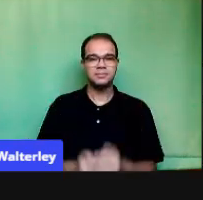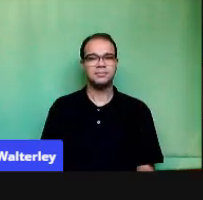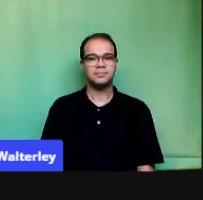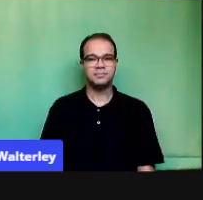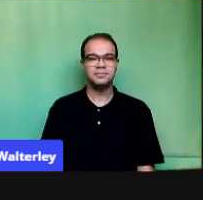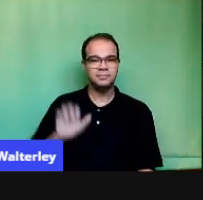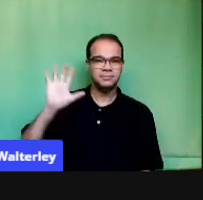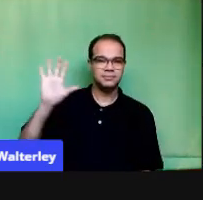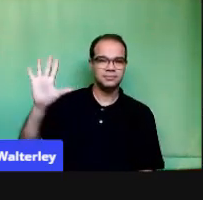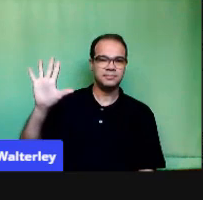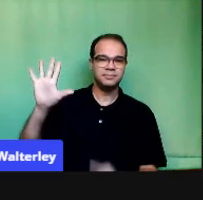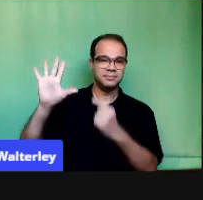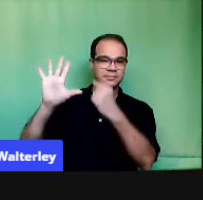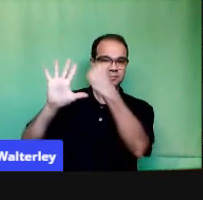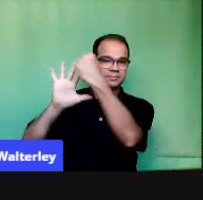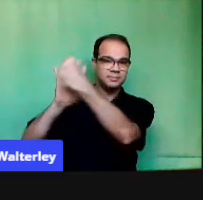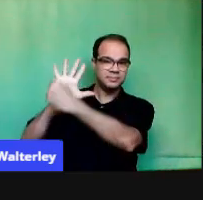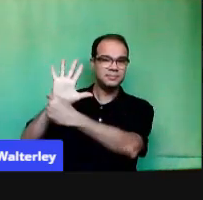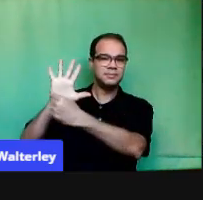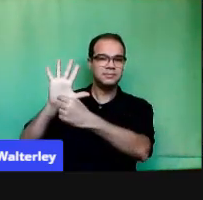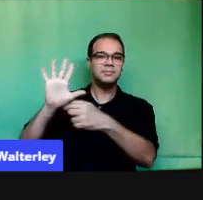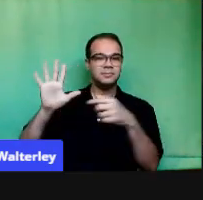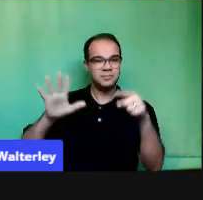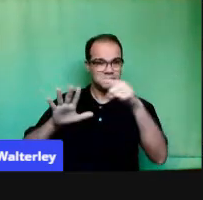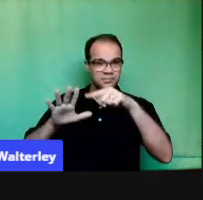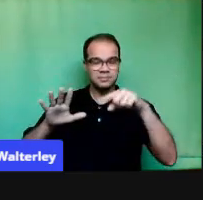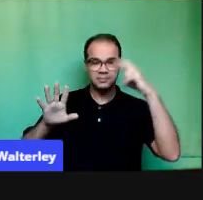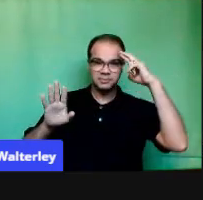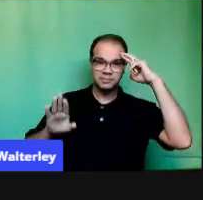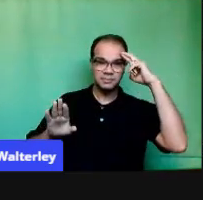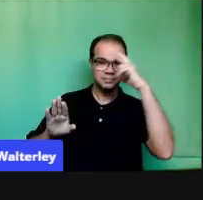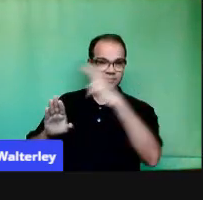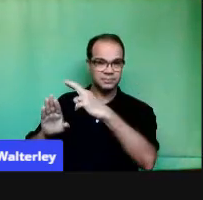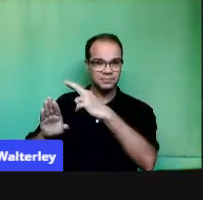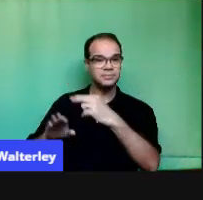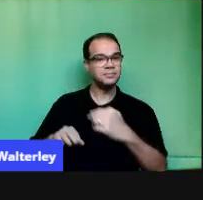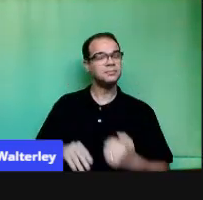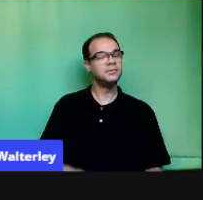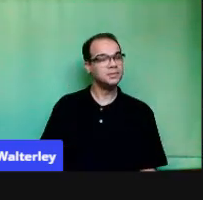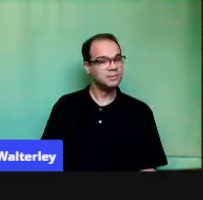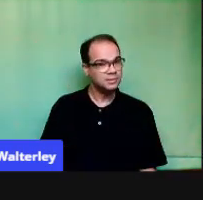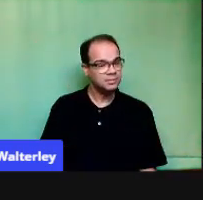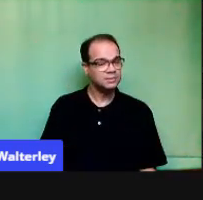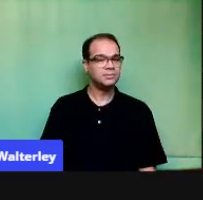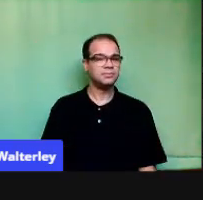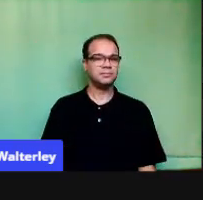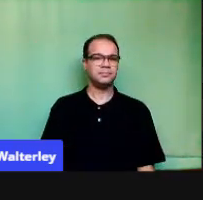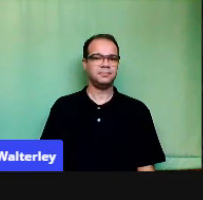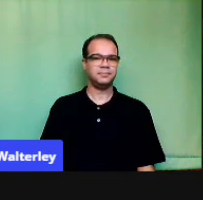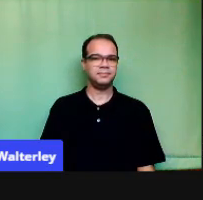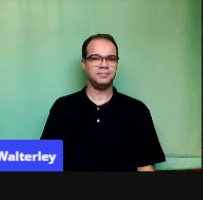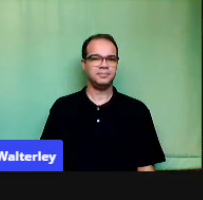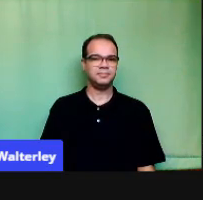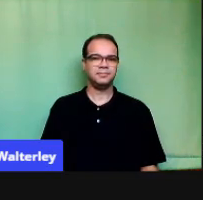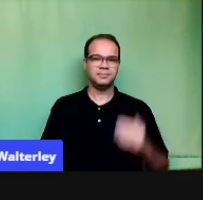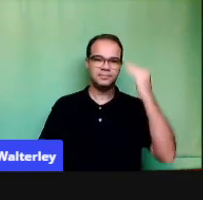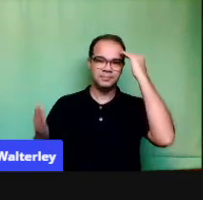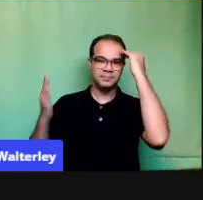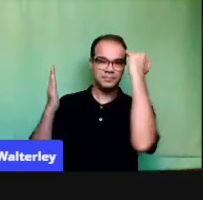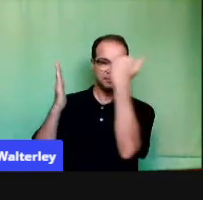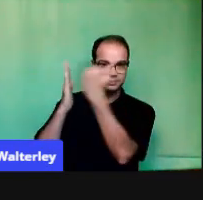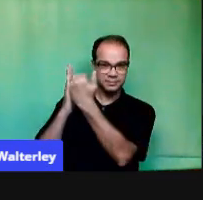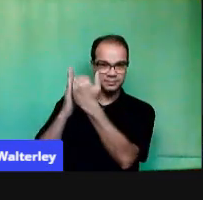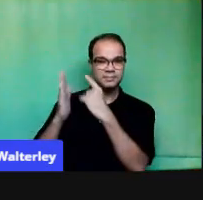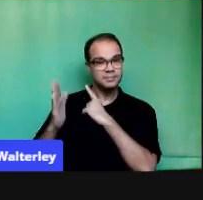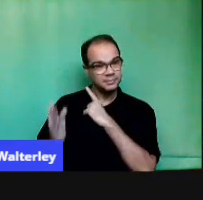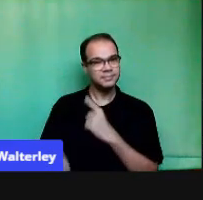5 domínios plenamente respeitadas. Então, o bem-estar está bom, né? Está muito bom. Próximo.